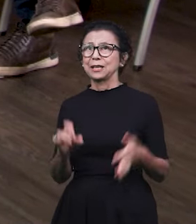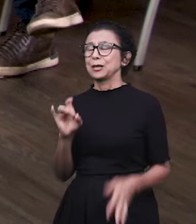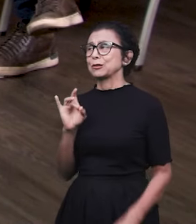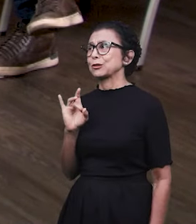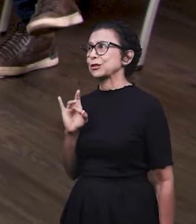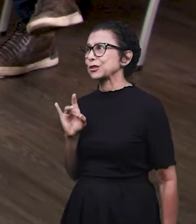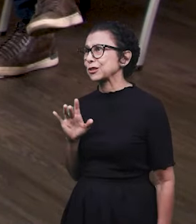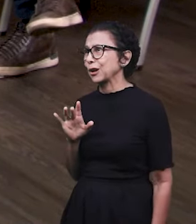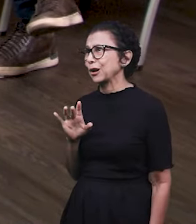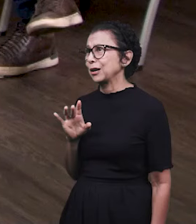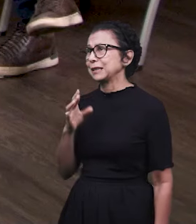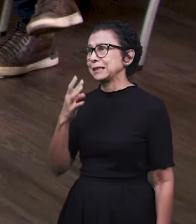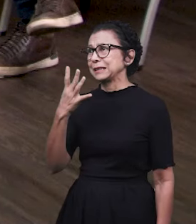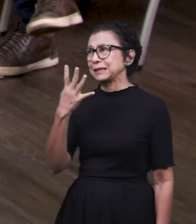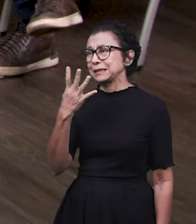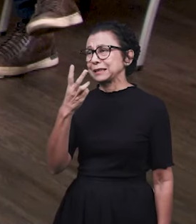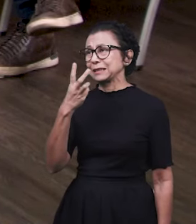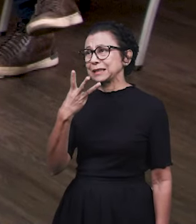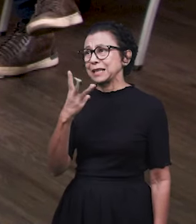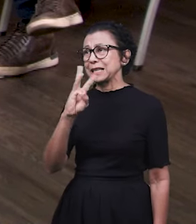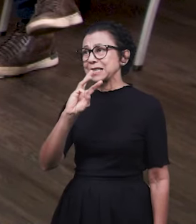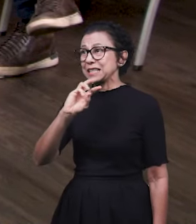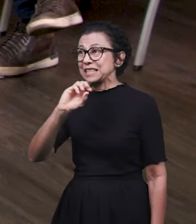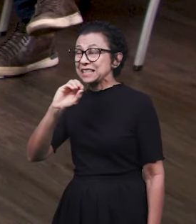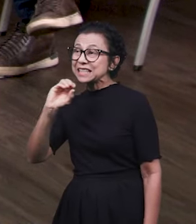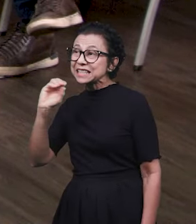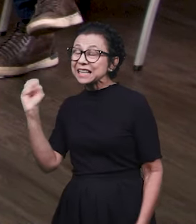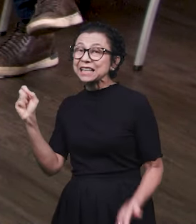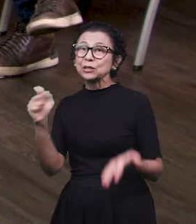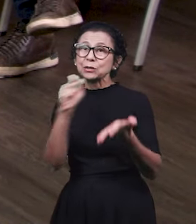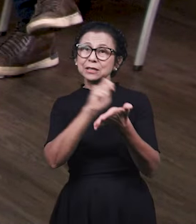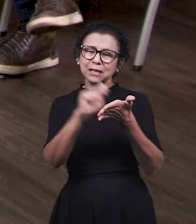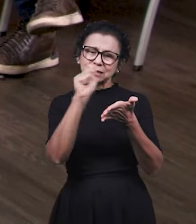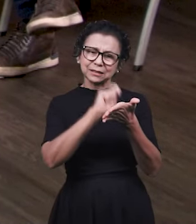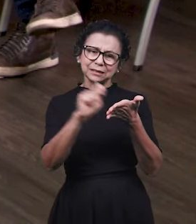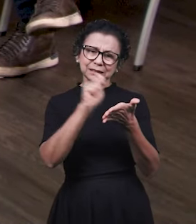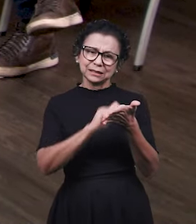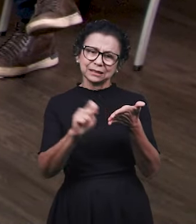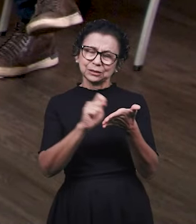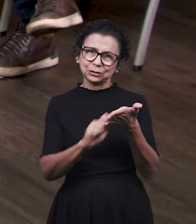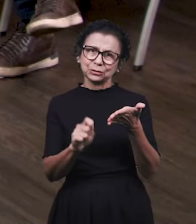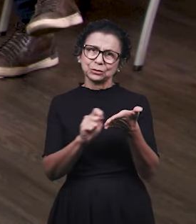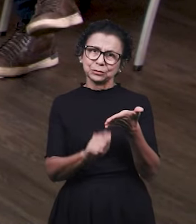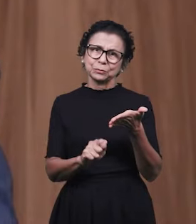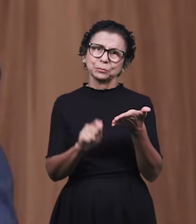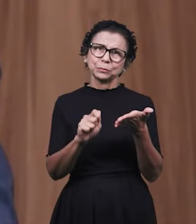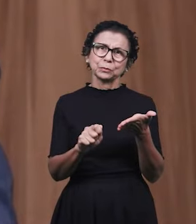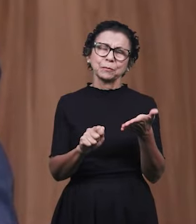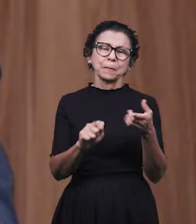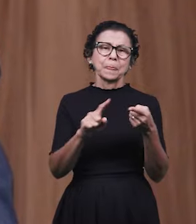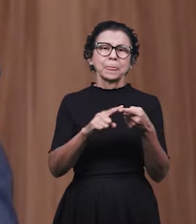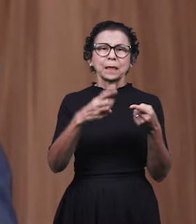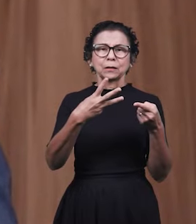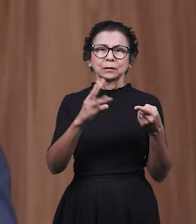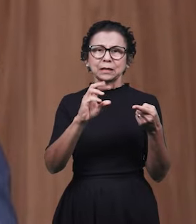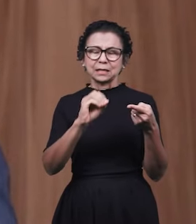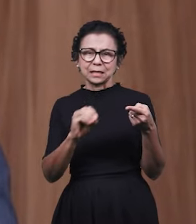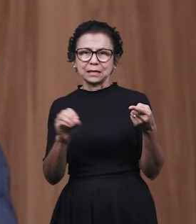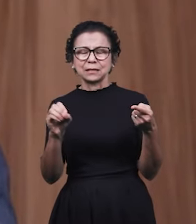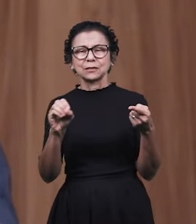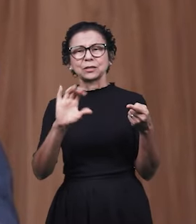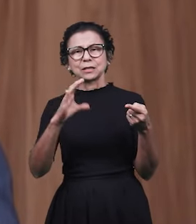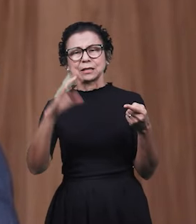por semana já tá bom. E é 300 questões por semana, o ideal é por área, né? Então, 300 questões de ciências da natureza, 300